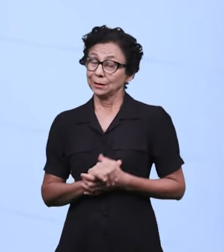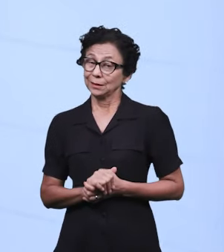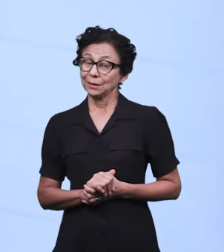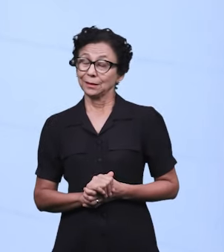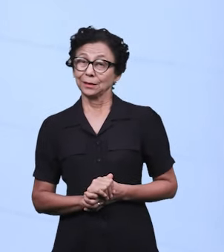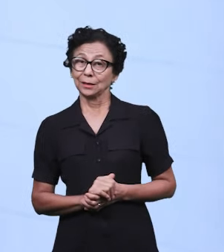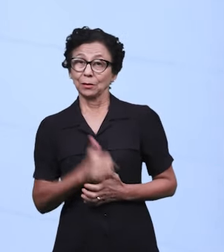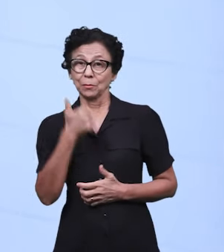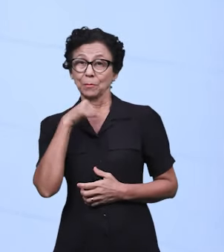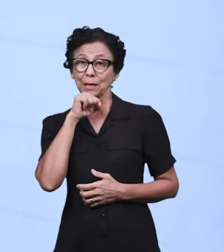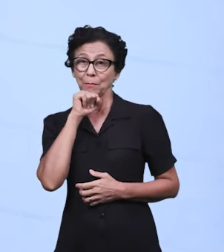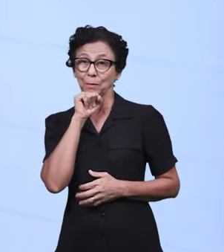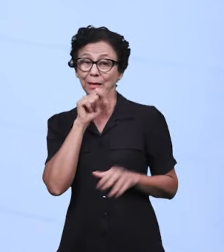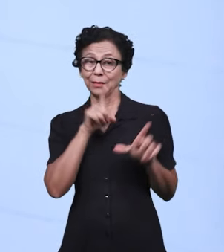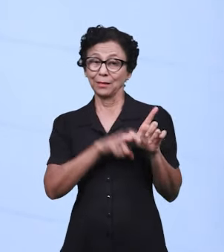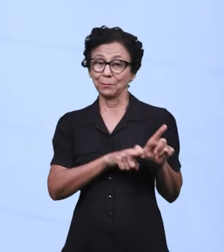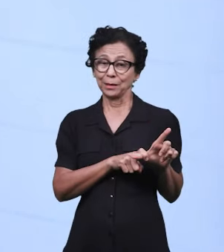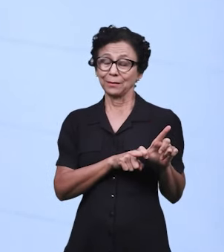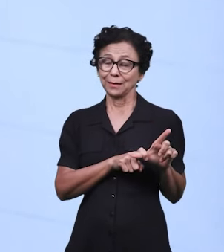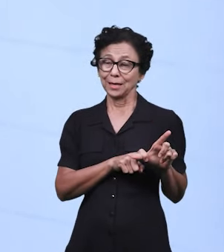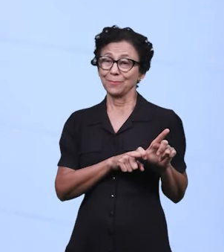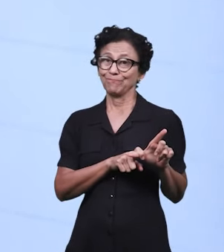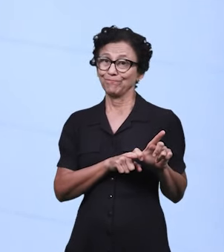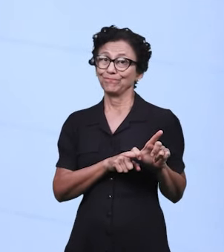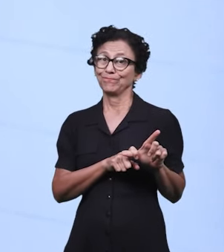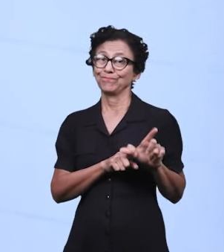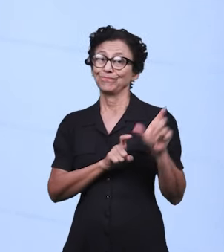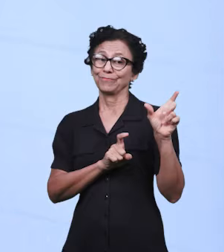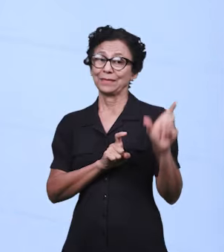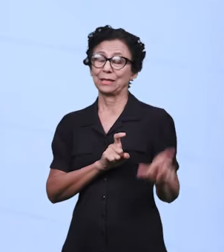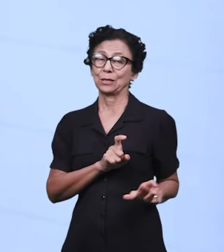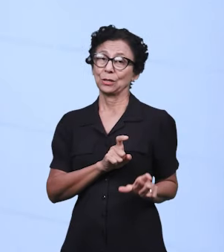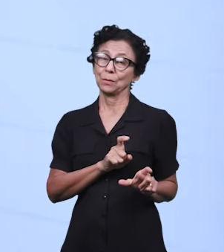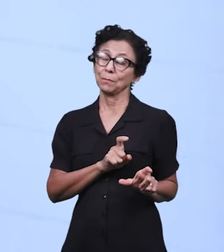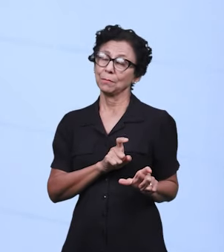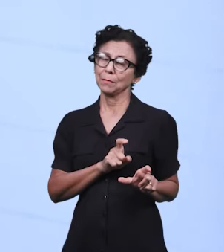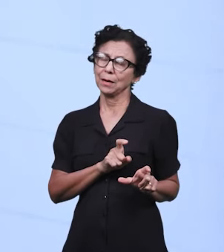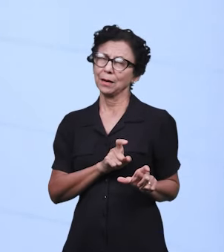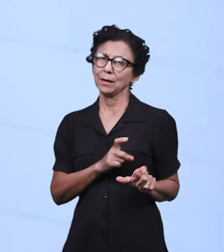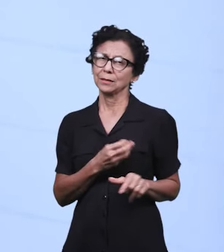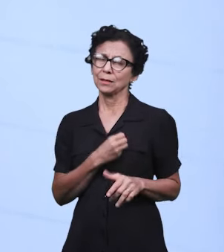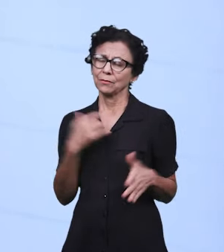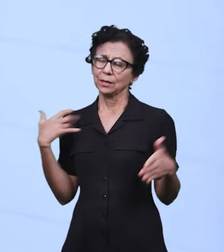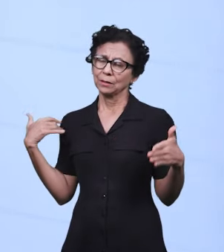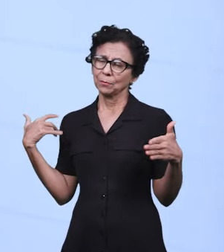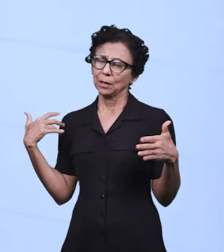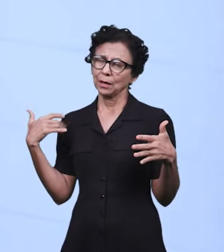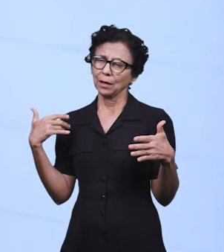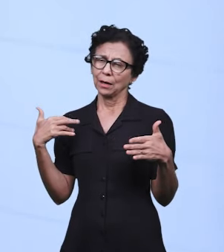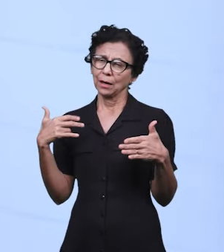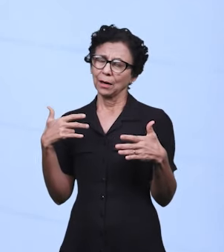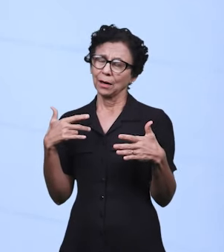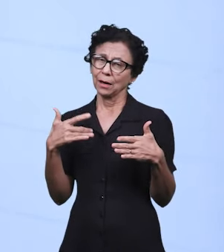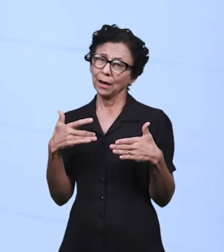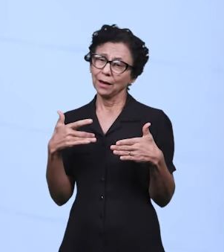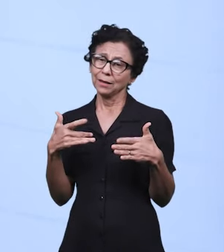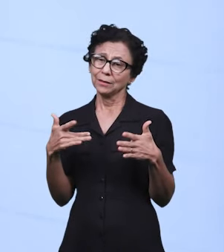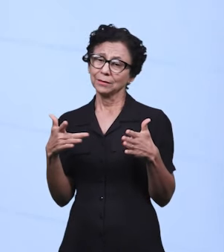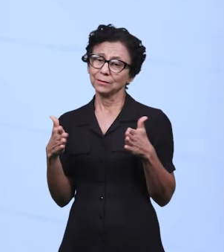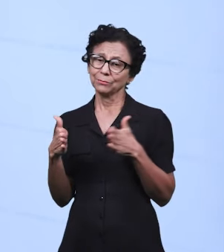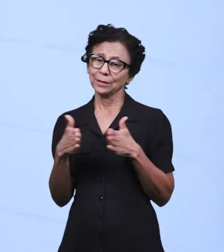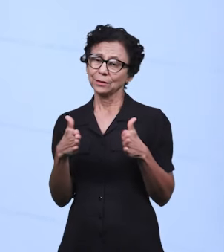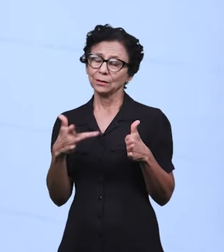uma coisa muito difícil. Mas ela chegou a um tempo da vida dela e até da condição de saúde que ela não